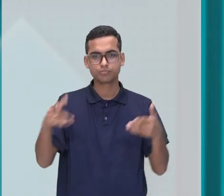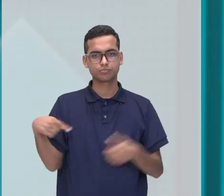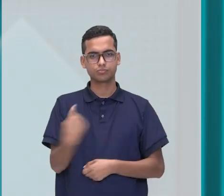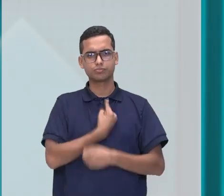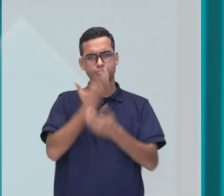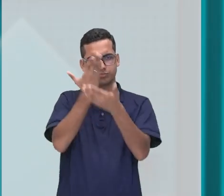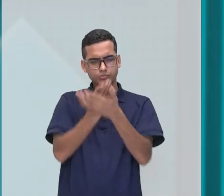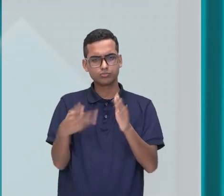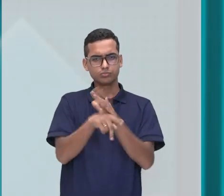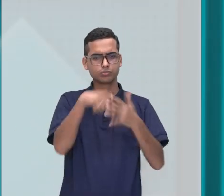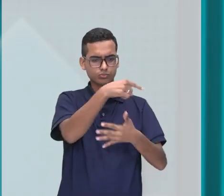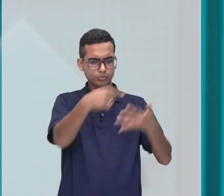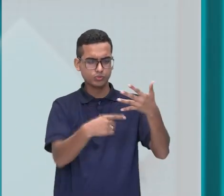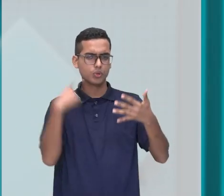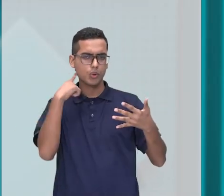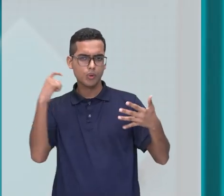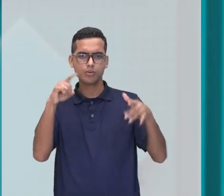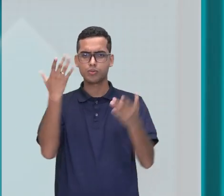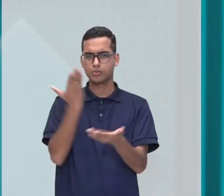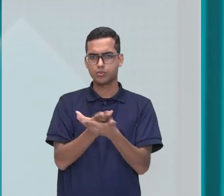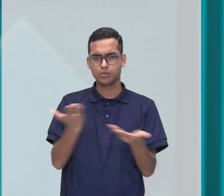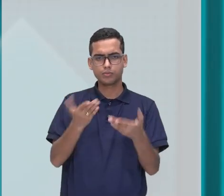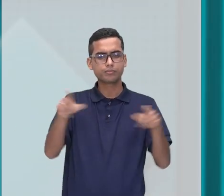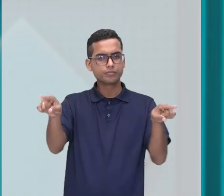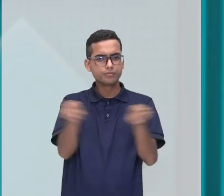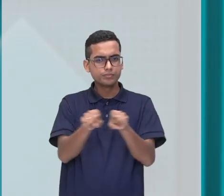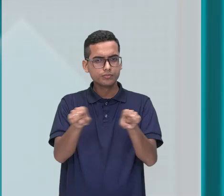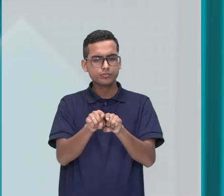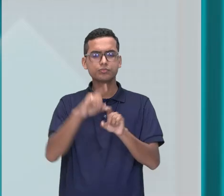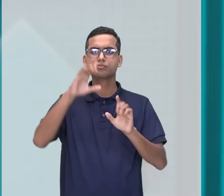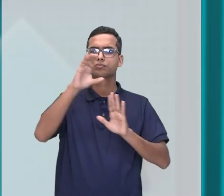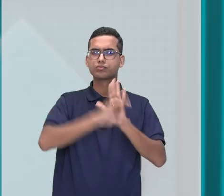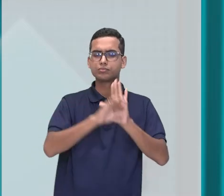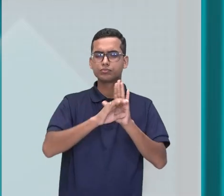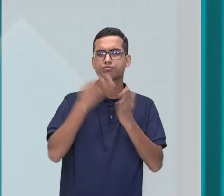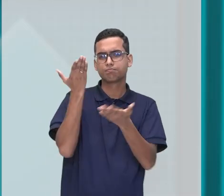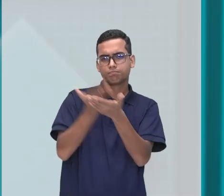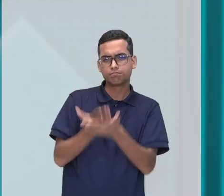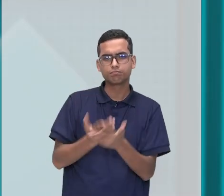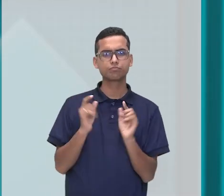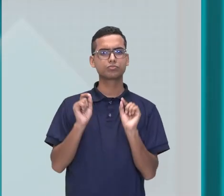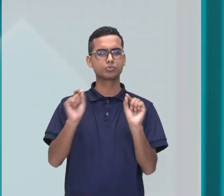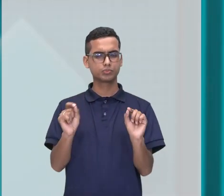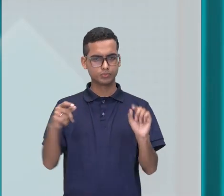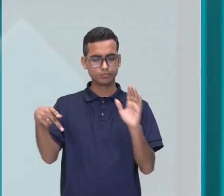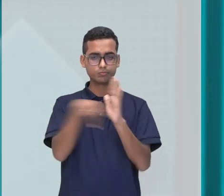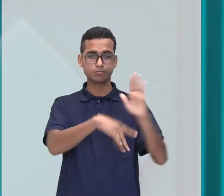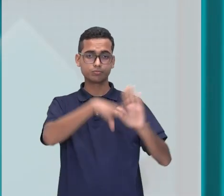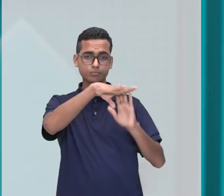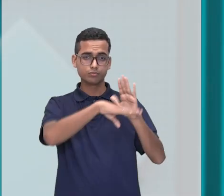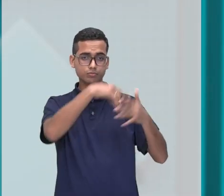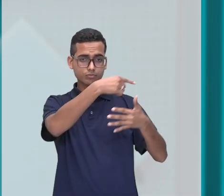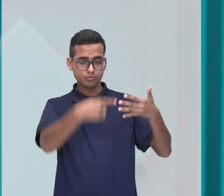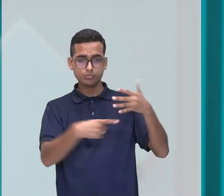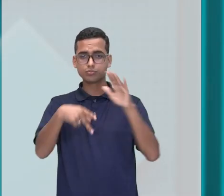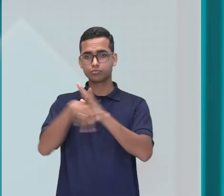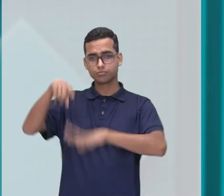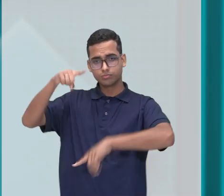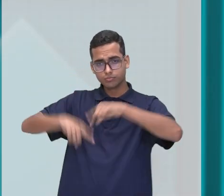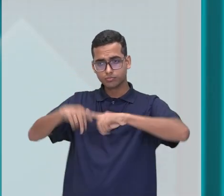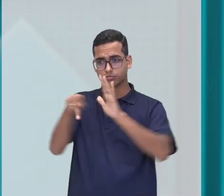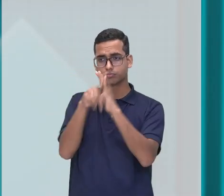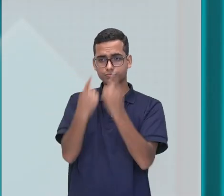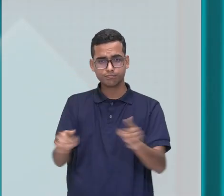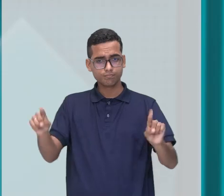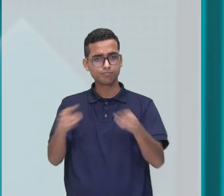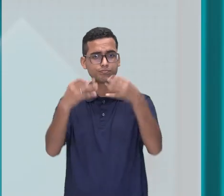os parâmetros do som nessa aula e também definimos a classificação dos instrumentos